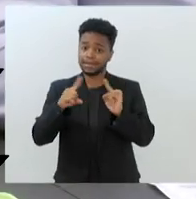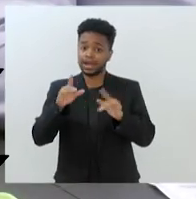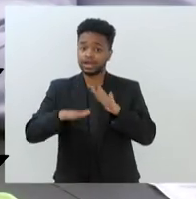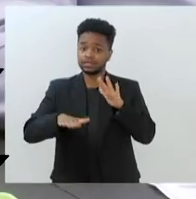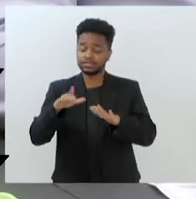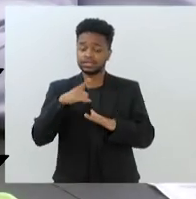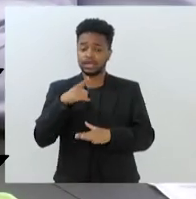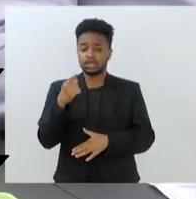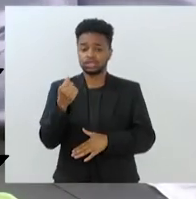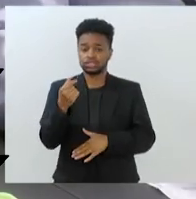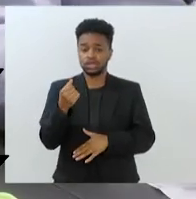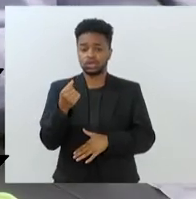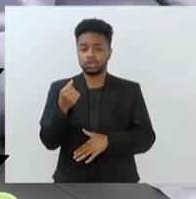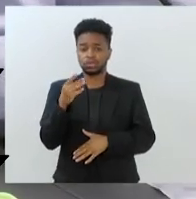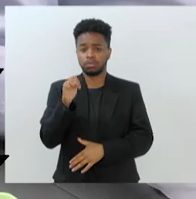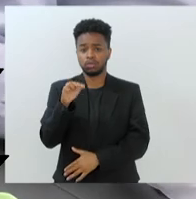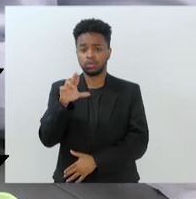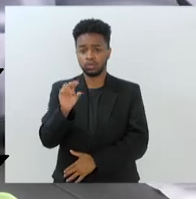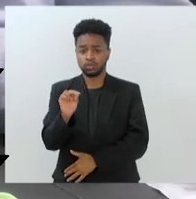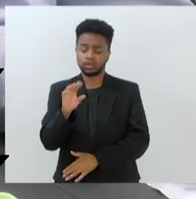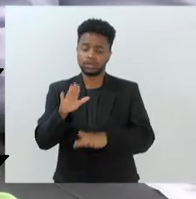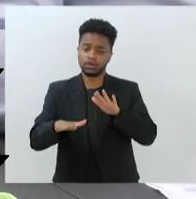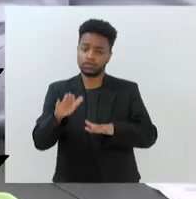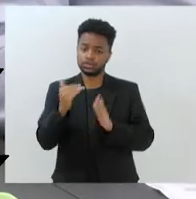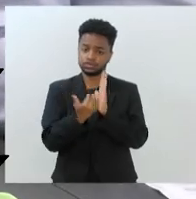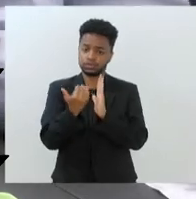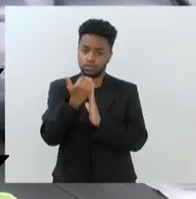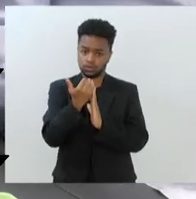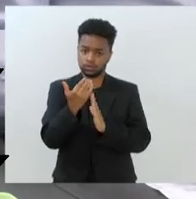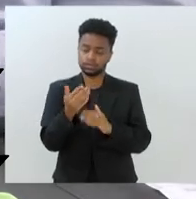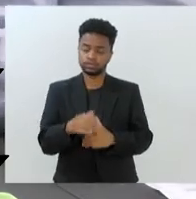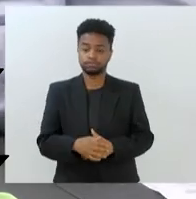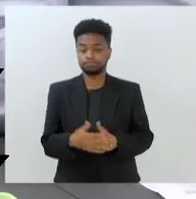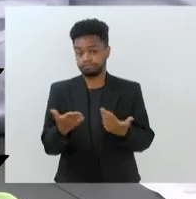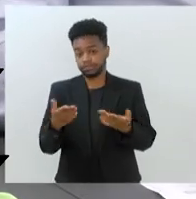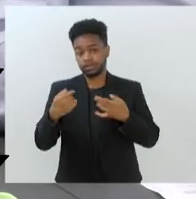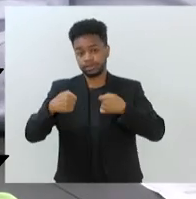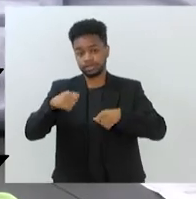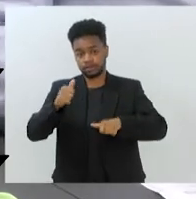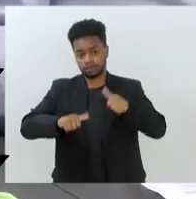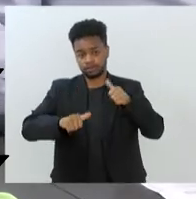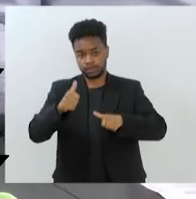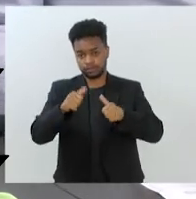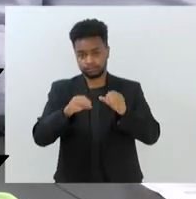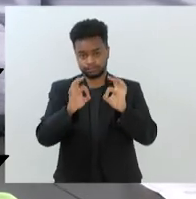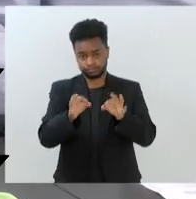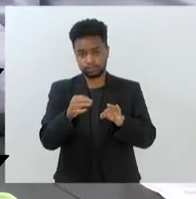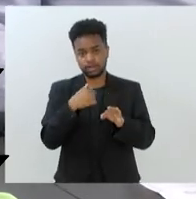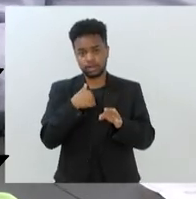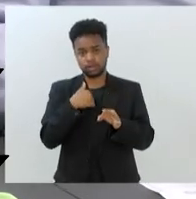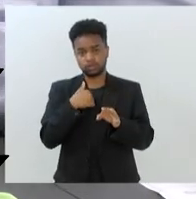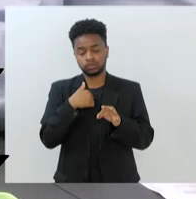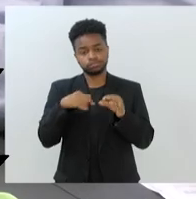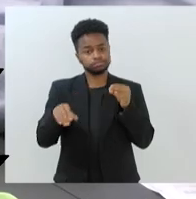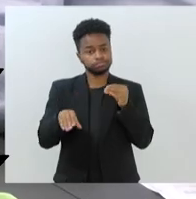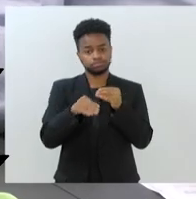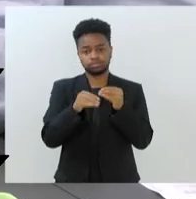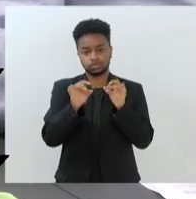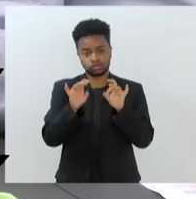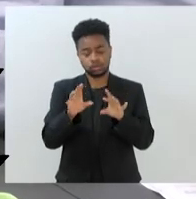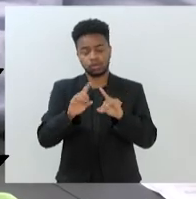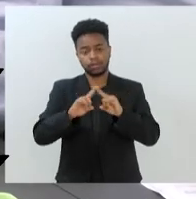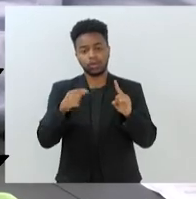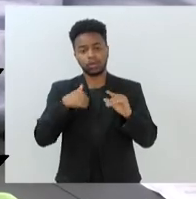renda bruta 2,5 pode ser que seja muito, eu não sei. Perfeito. Mas é uma coisa a ser avaliada. Perfeito. Eram essas as minhas observações, votando